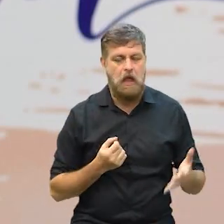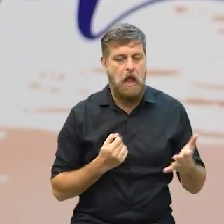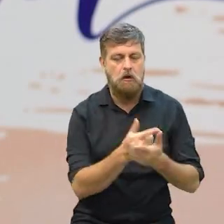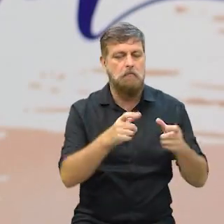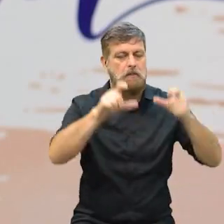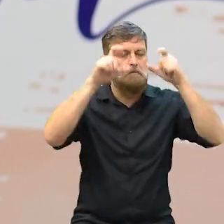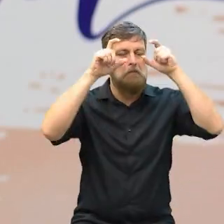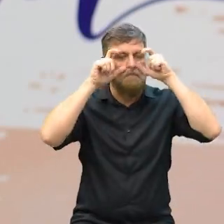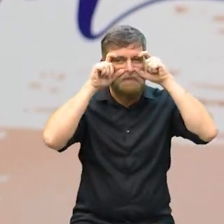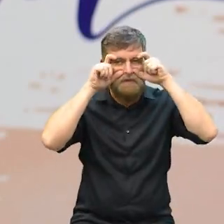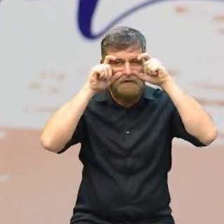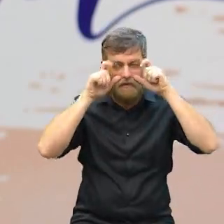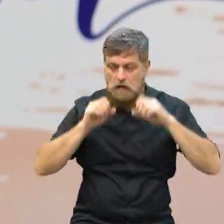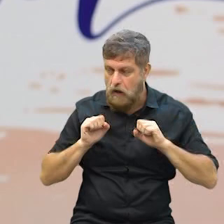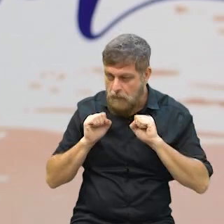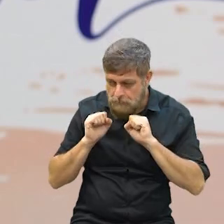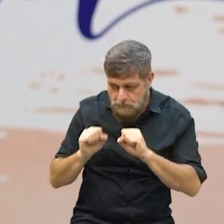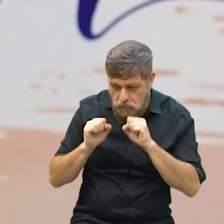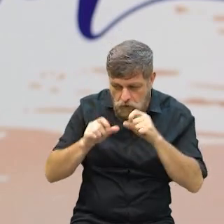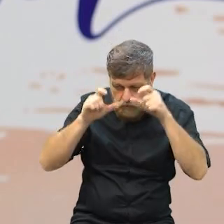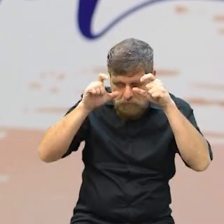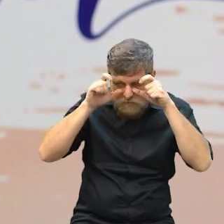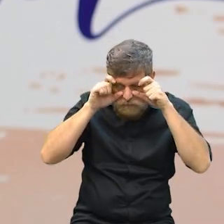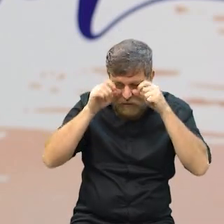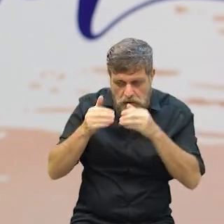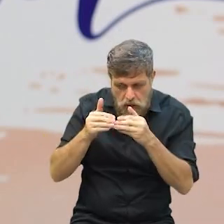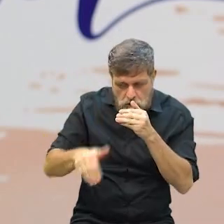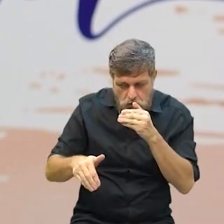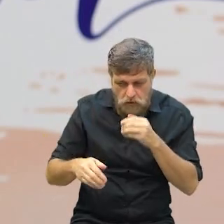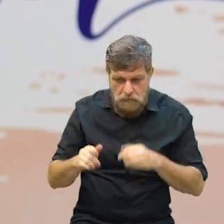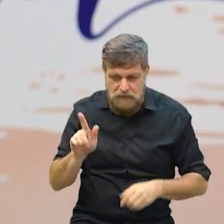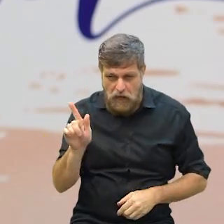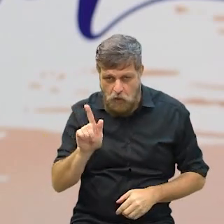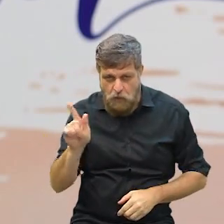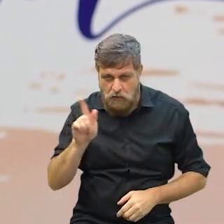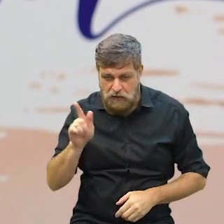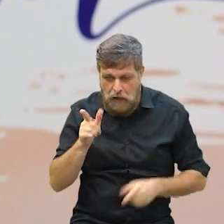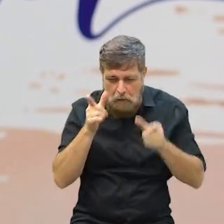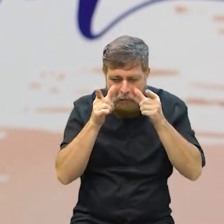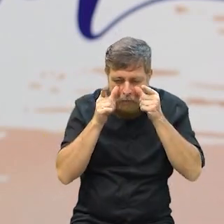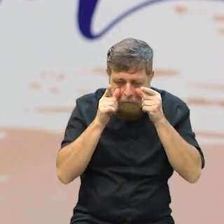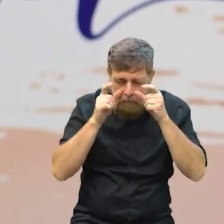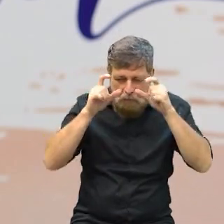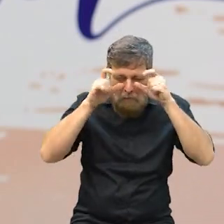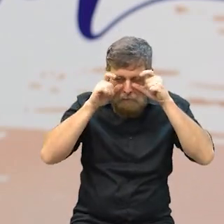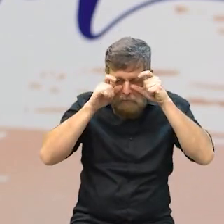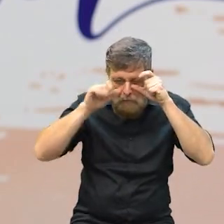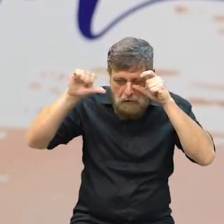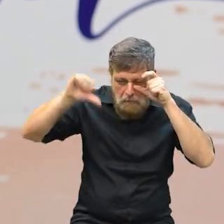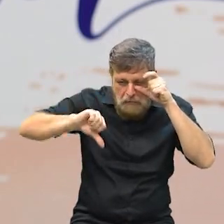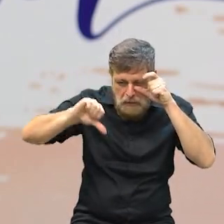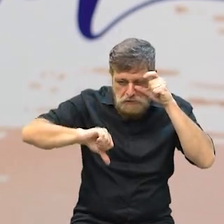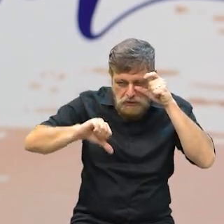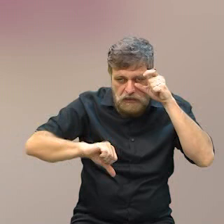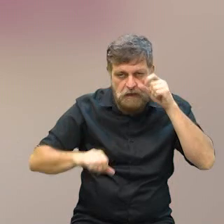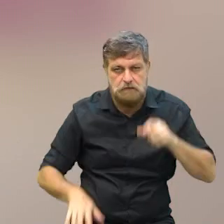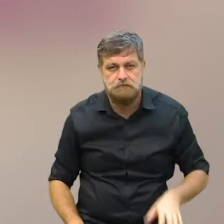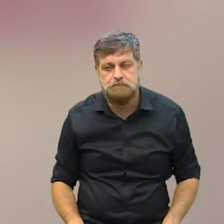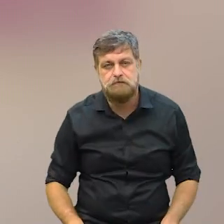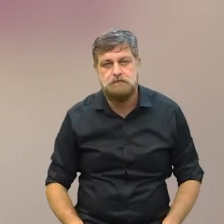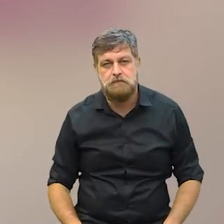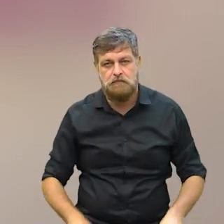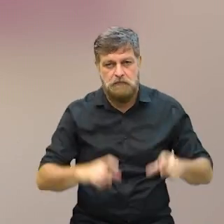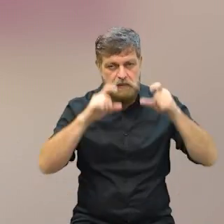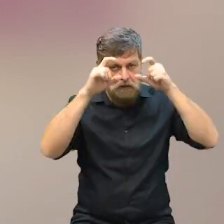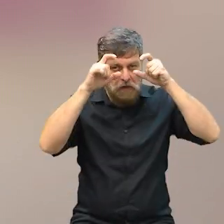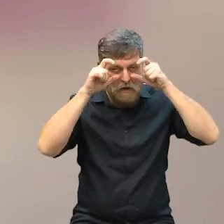compra e coloca. Usar um óculos que não é compatível com o teu grau também pode prejudicar?